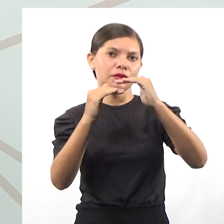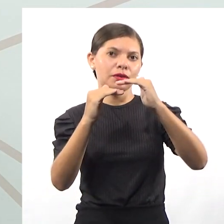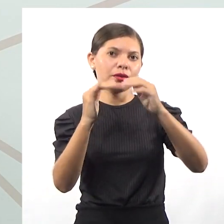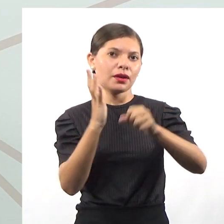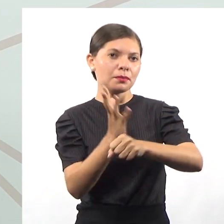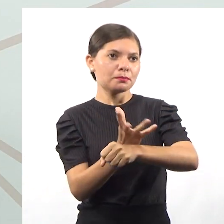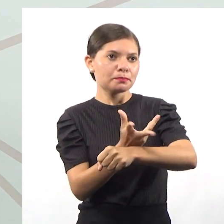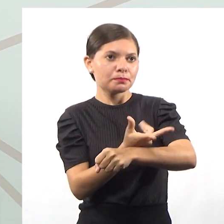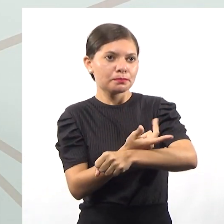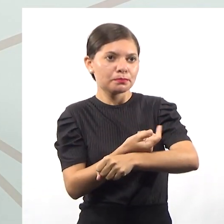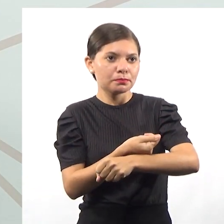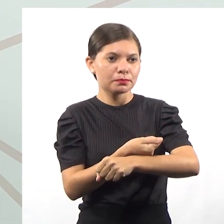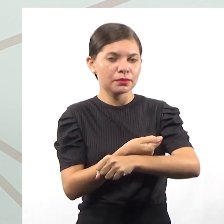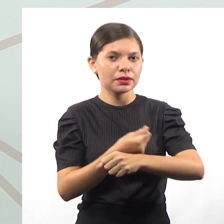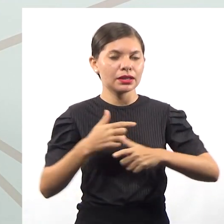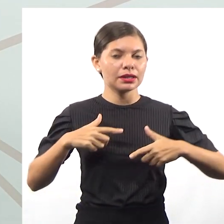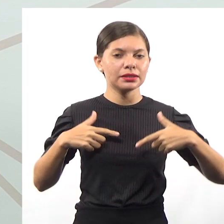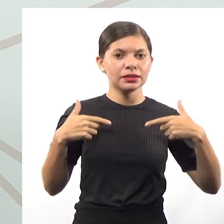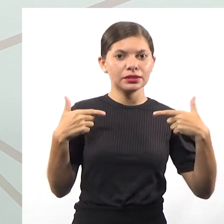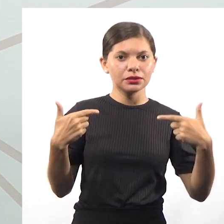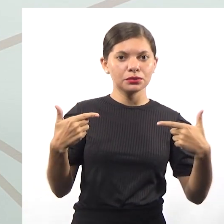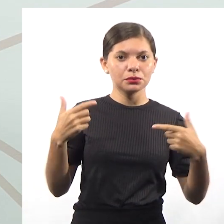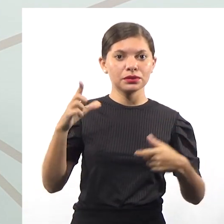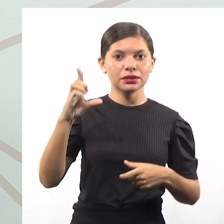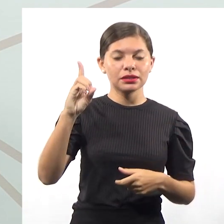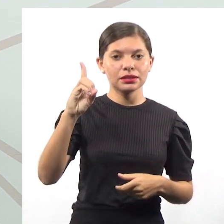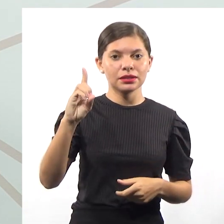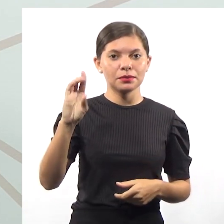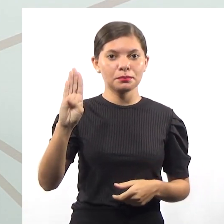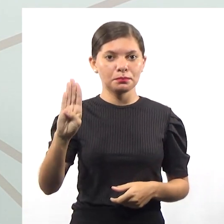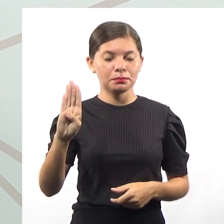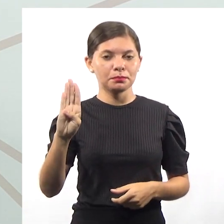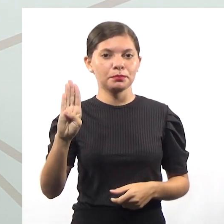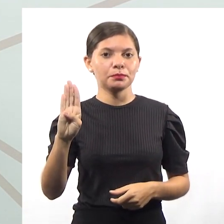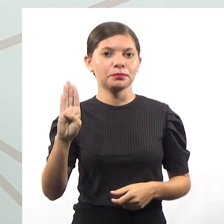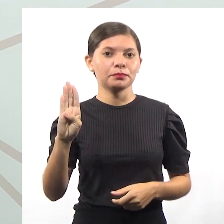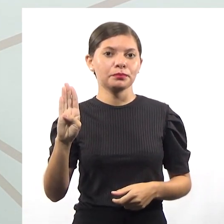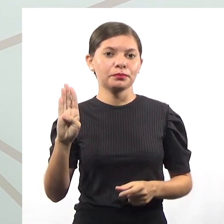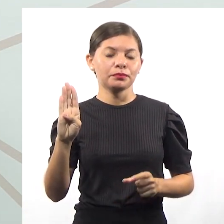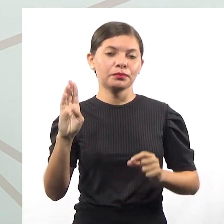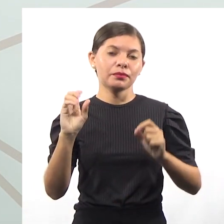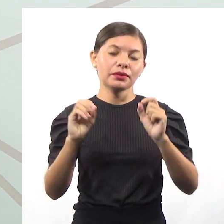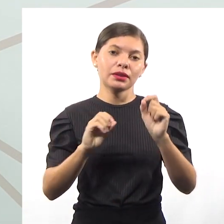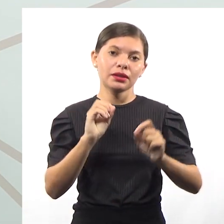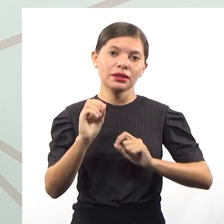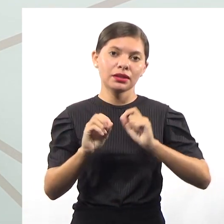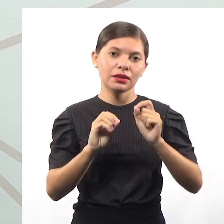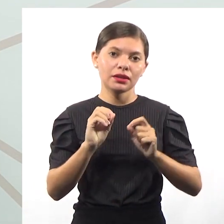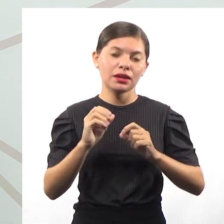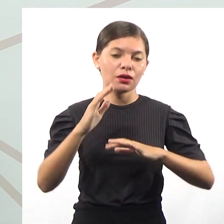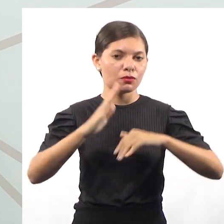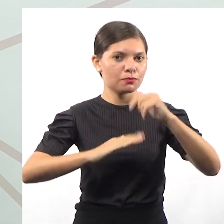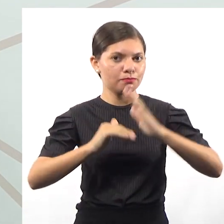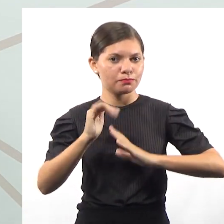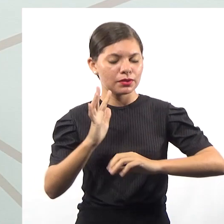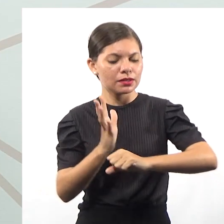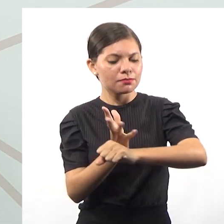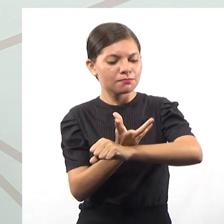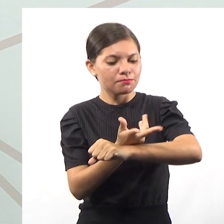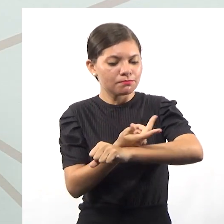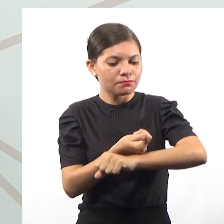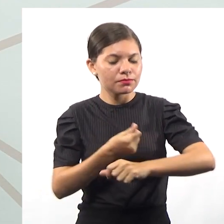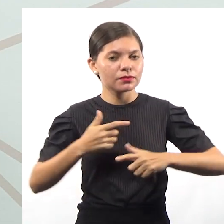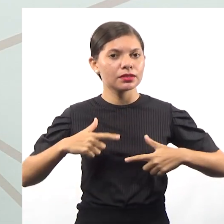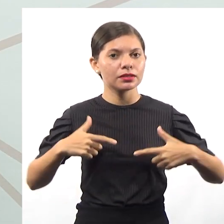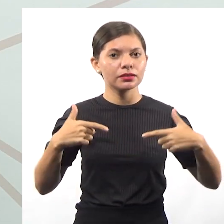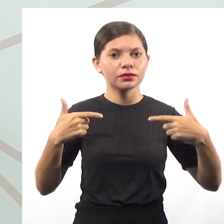essas competências e essas habilidades e atitudes previstas na LDB. Então, na LDB estava de modo lato, né? Então, competências,